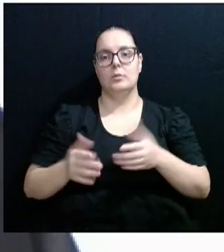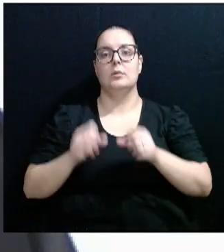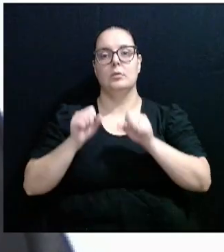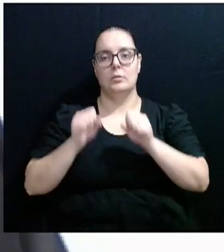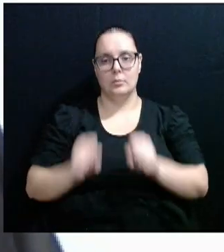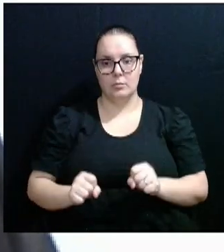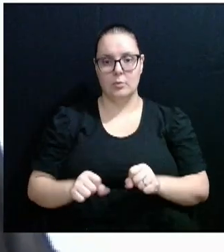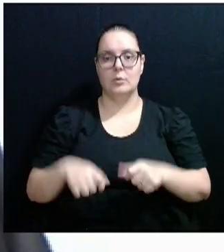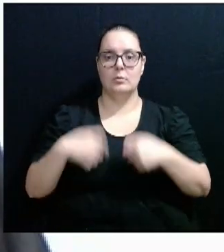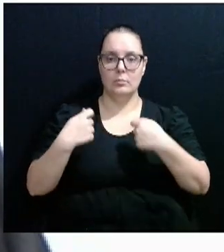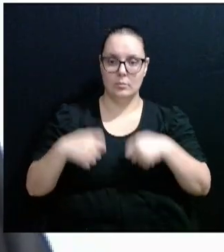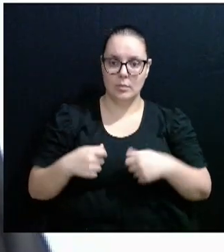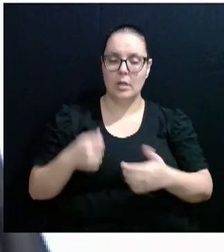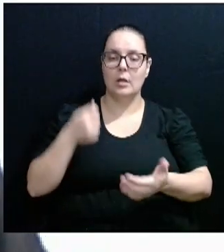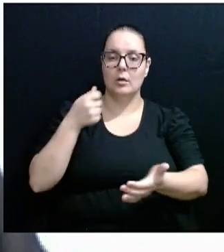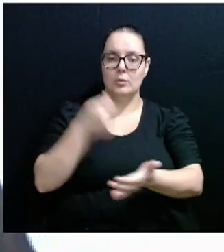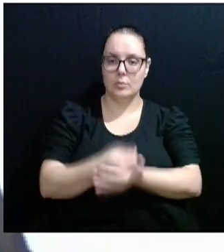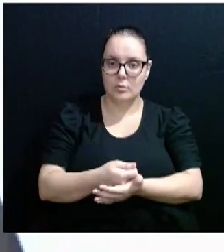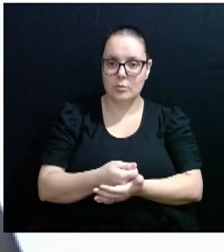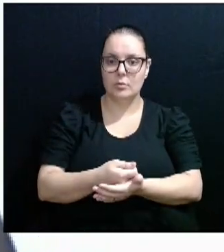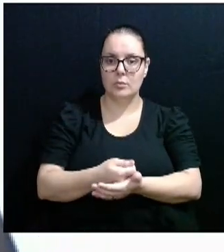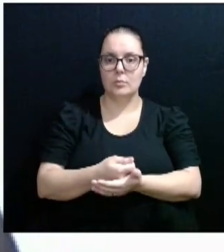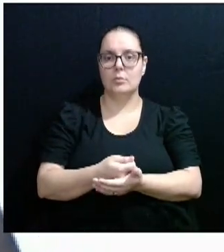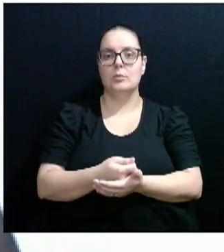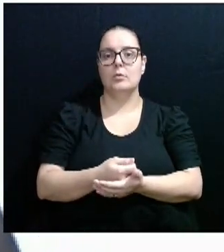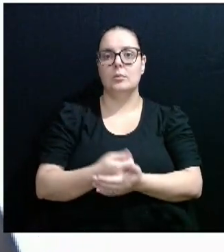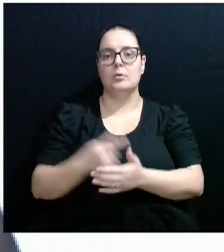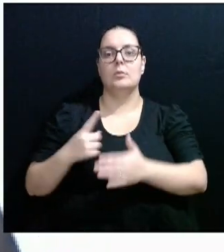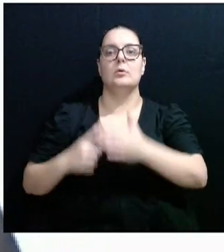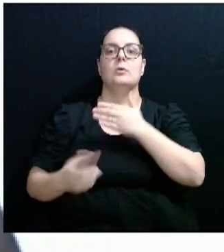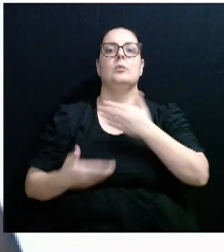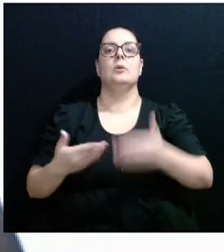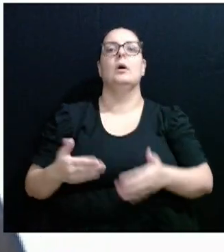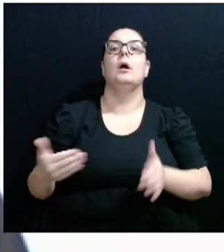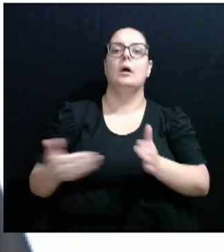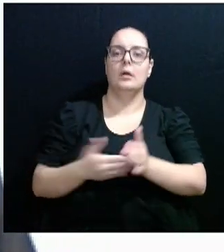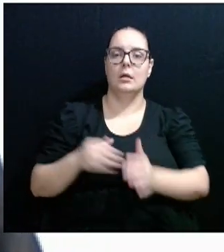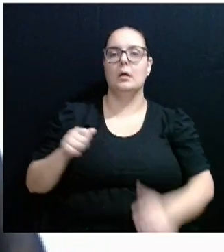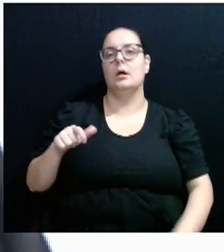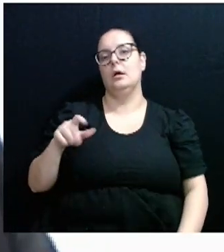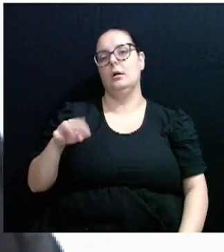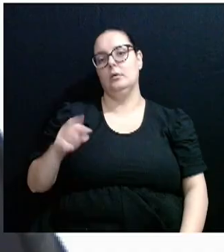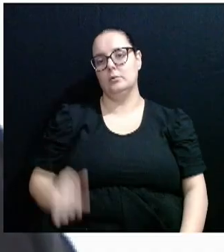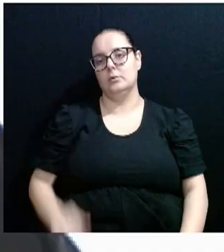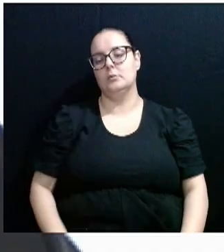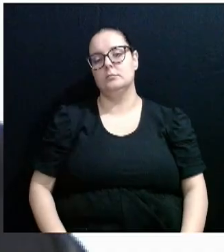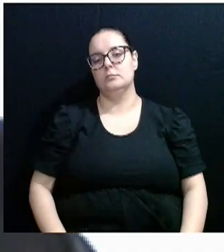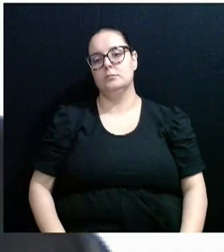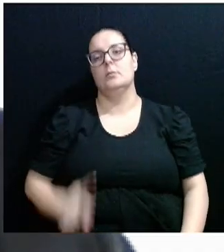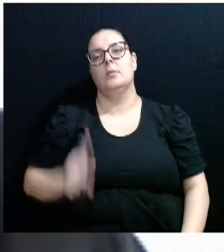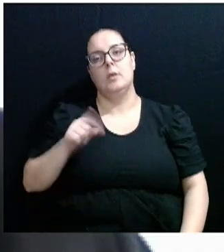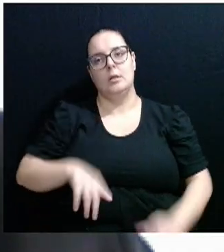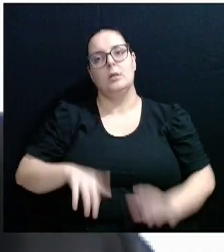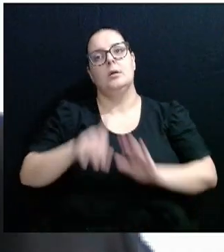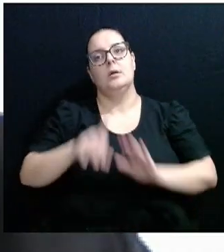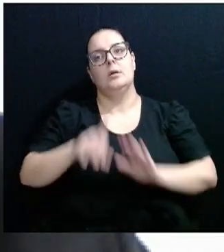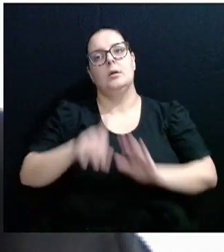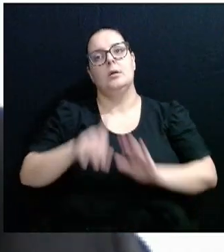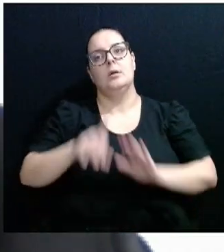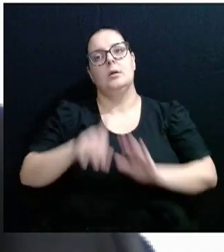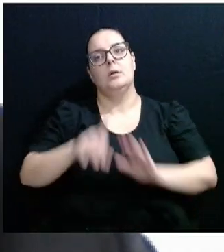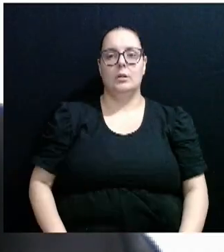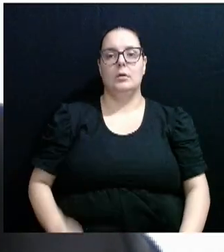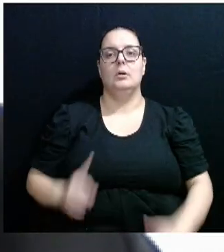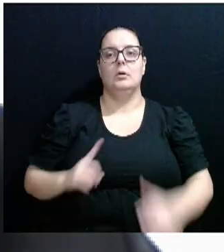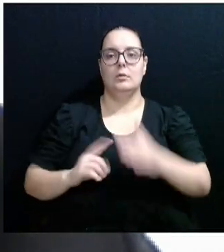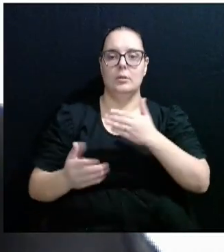deve ser garantido no mesmo prestador até a alta. Então, esse é o direito em relação ao descredenciamento que está acontecendo